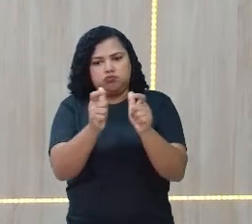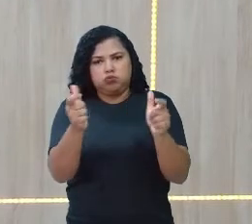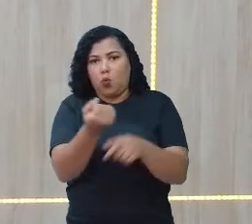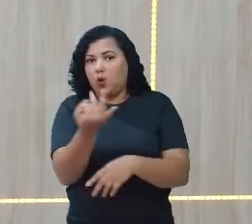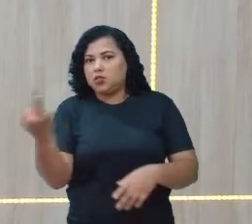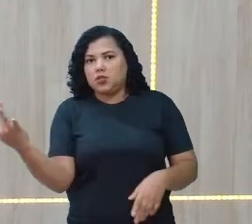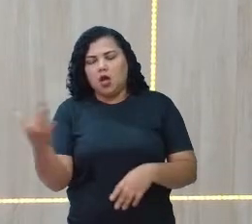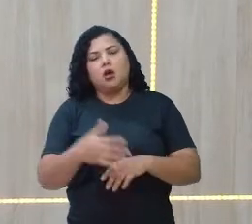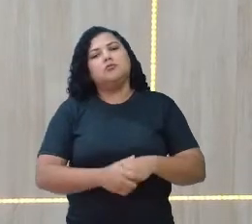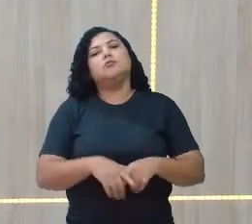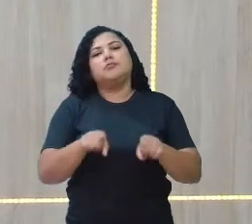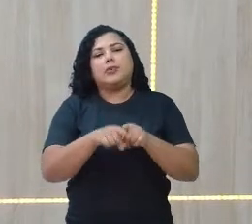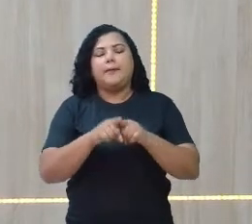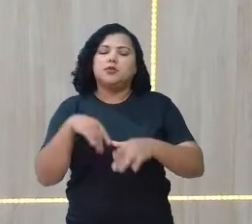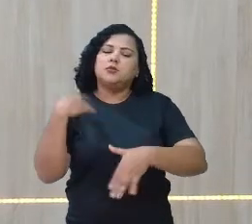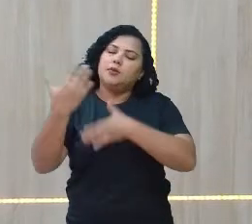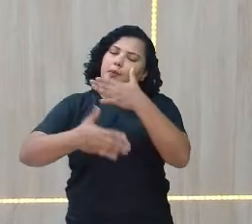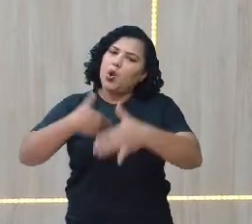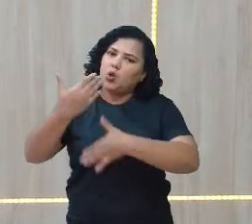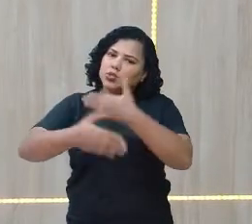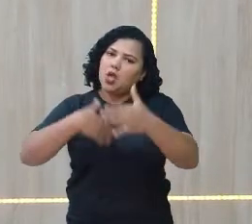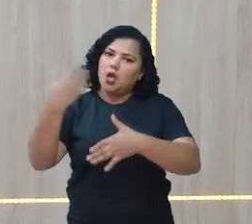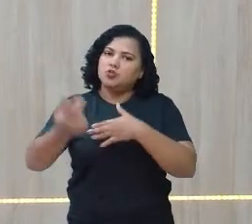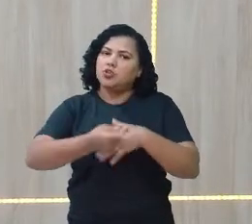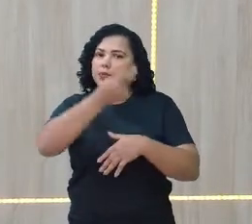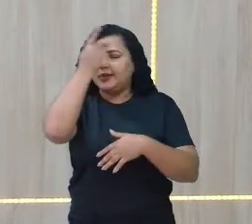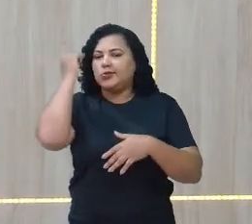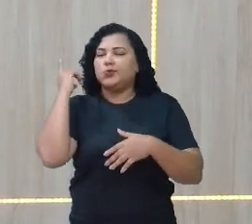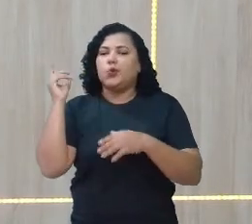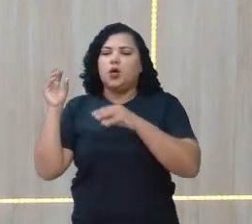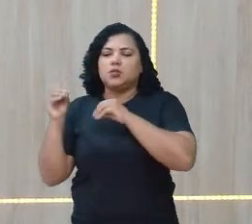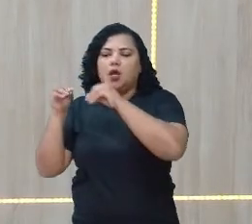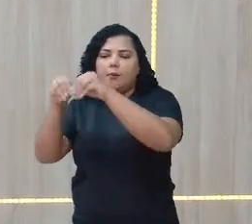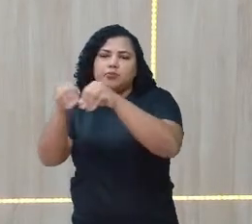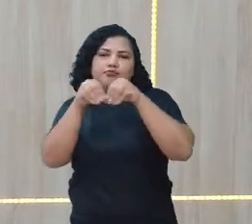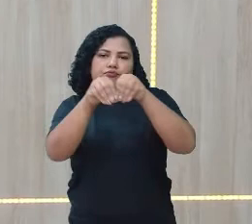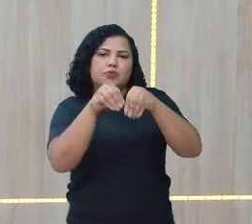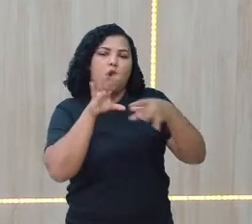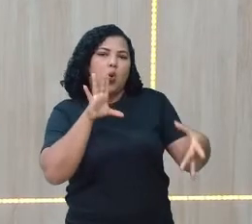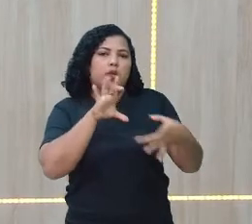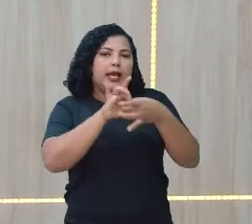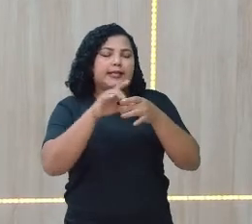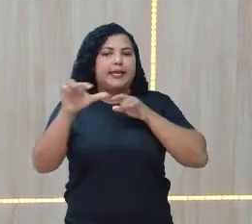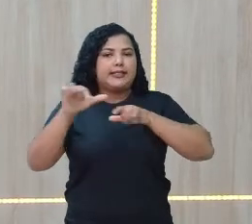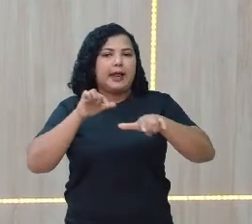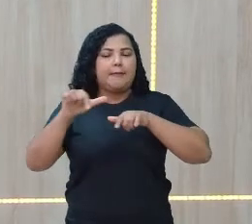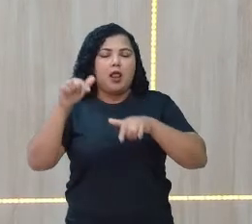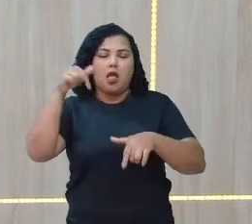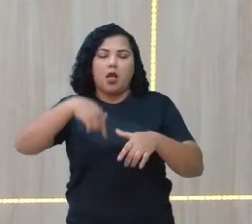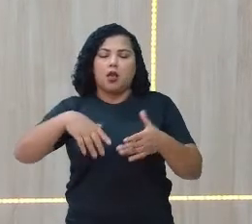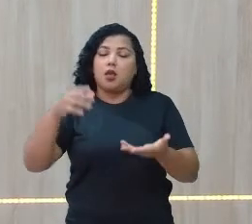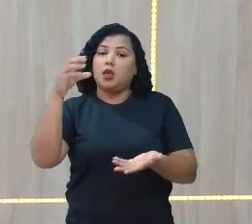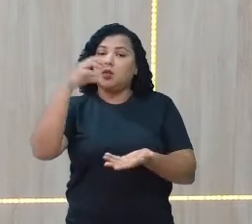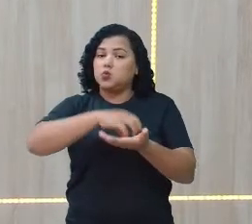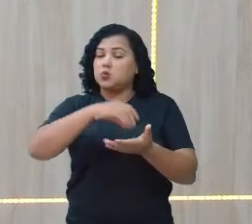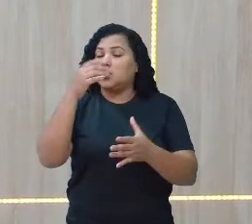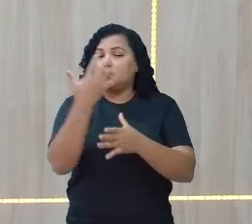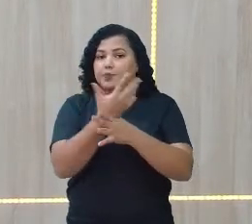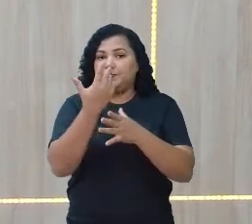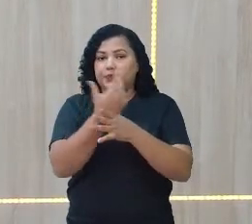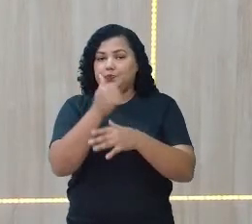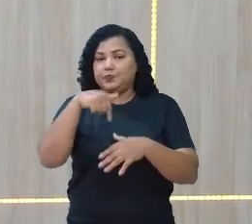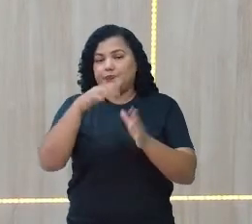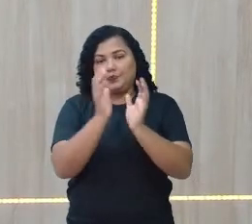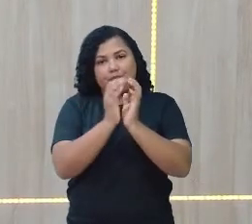o processo de urbanização, né, que vai levando as populações tão conectadas ao trabalho no Recife cada vez mais distantes. Hoje, por exemplo, a gente tem um fluxo de pessoas